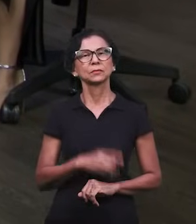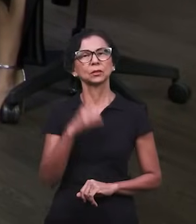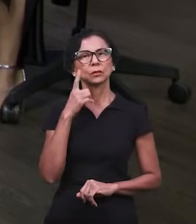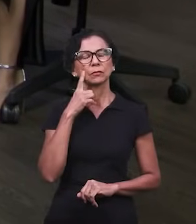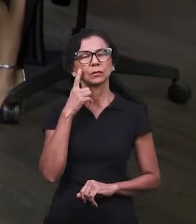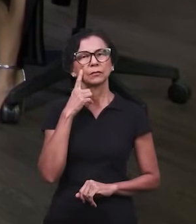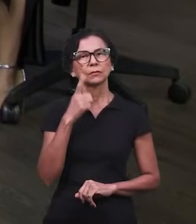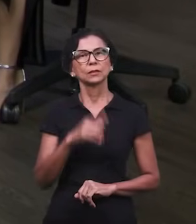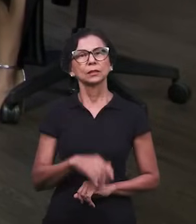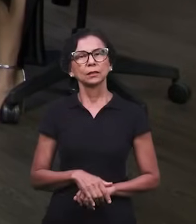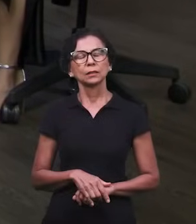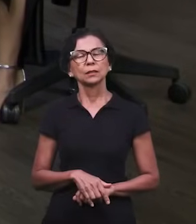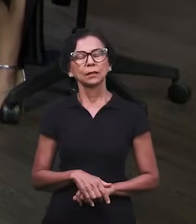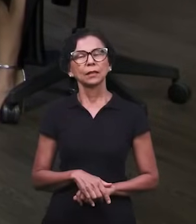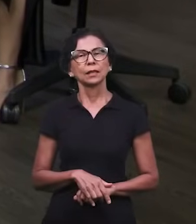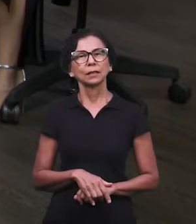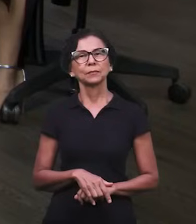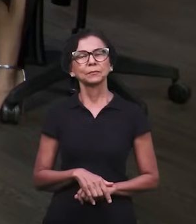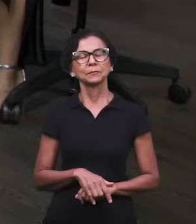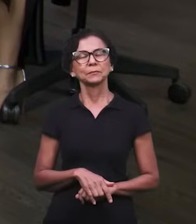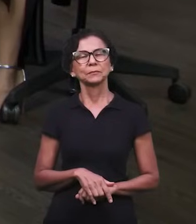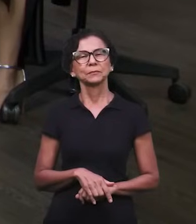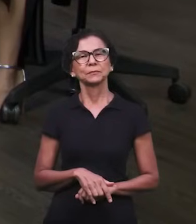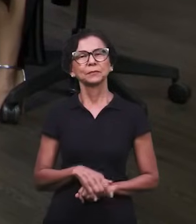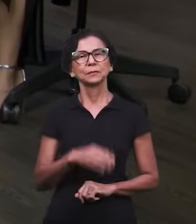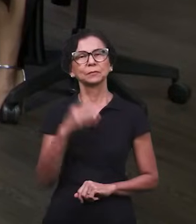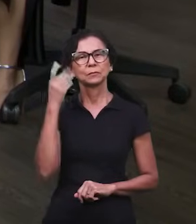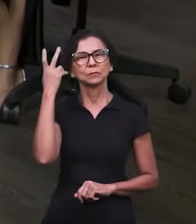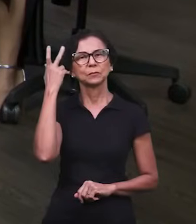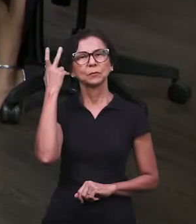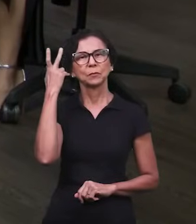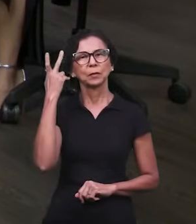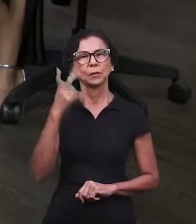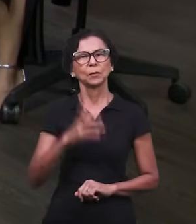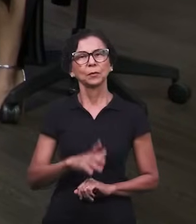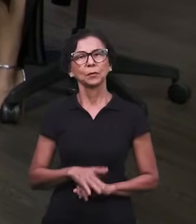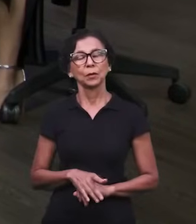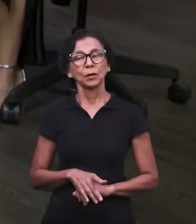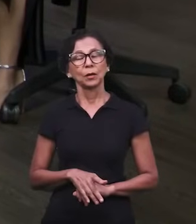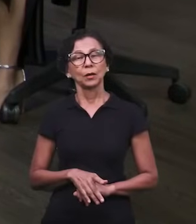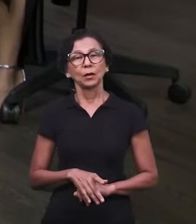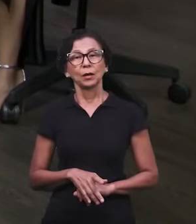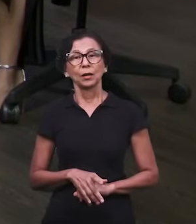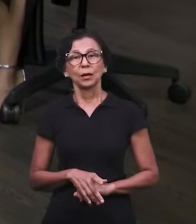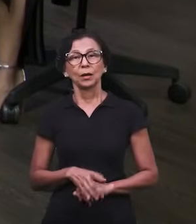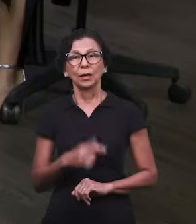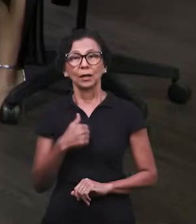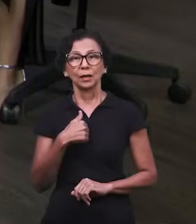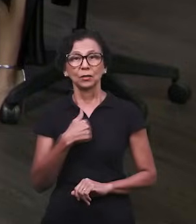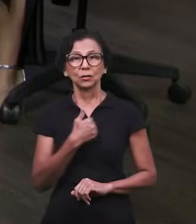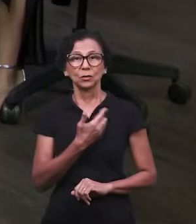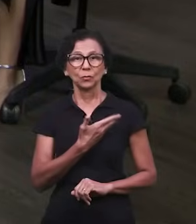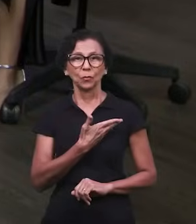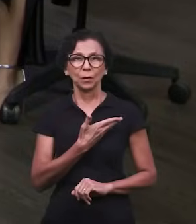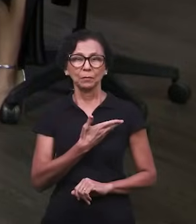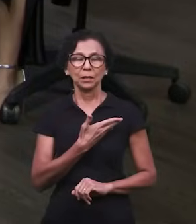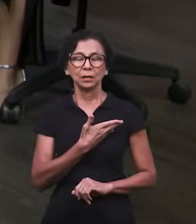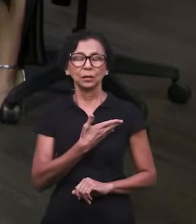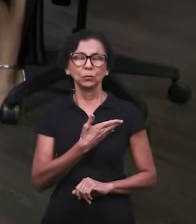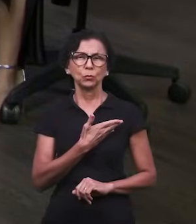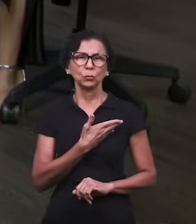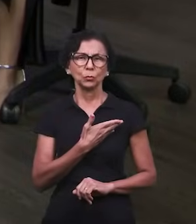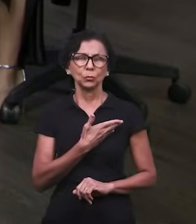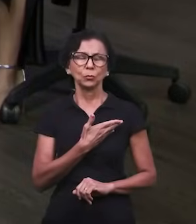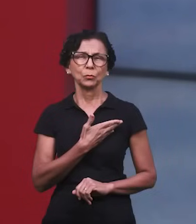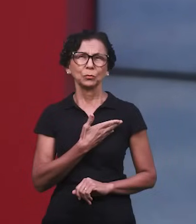é uma experiência muito comum, né? Eu tive colegas e olha que ele se ajustou ainda no ensino médio. Uhum. Eu